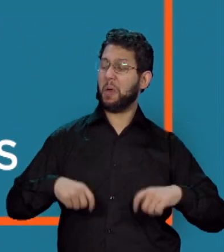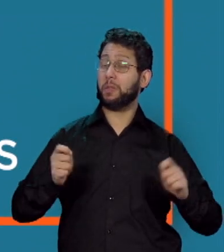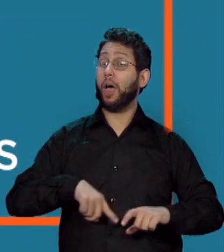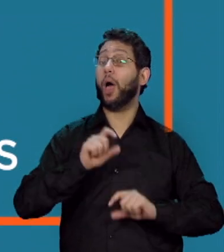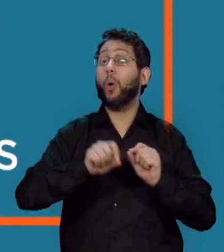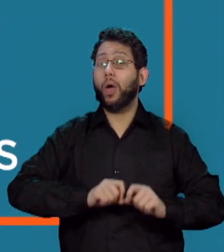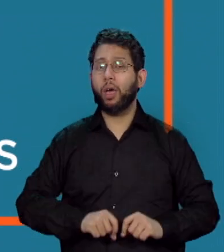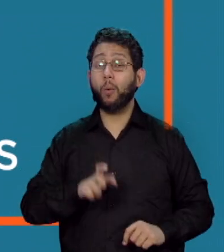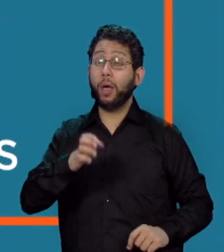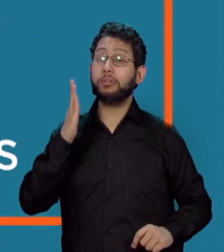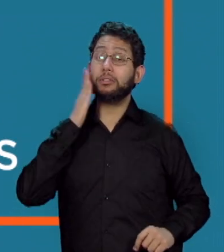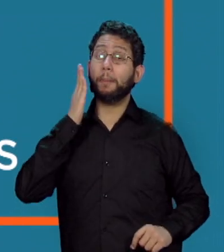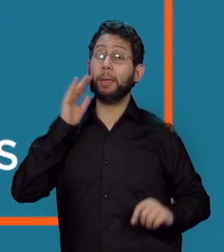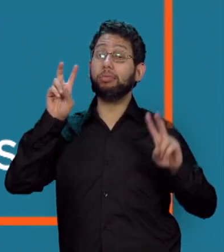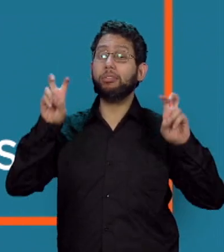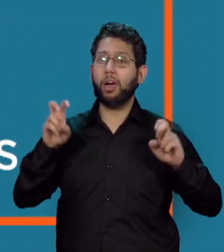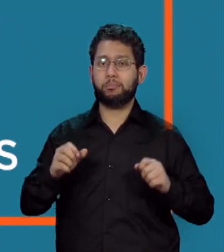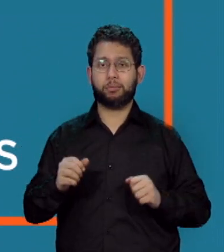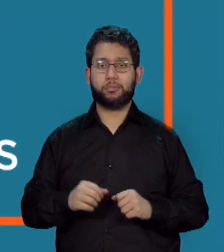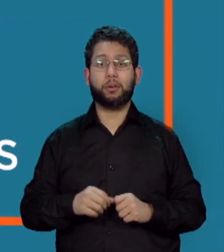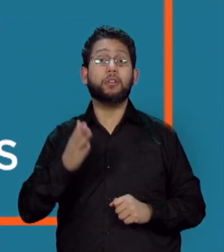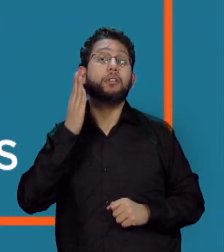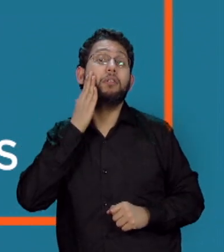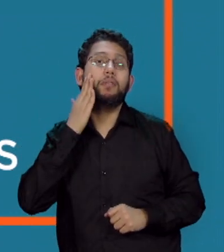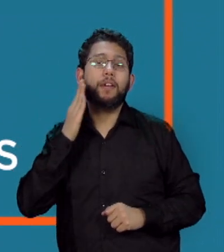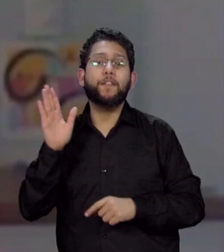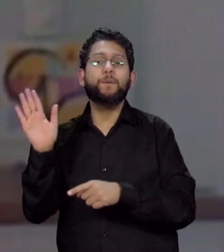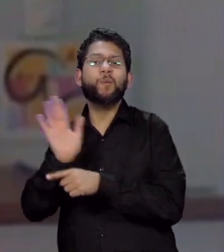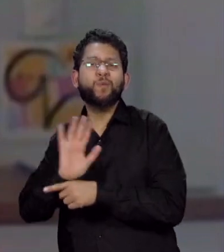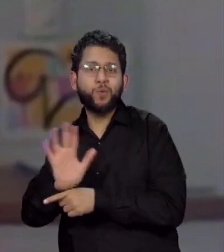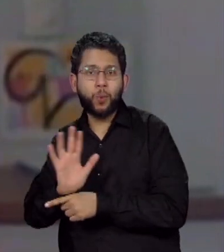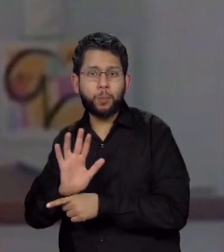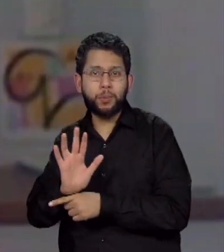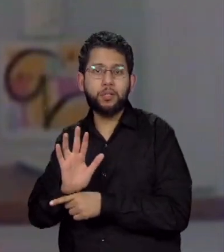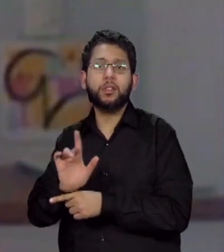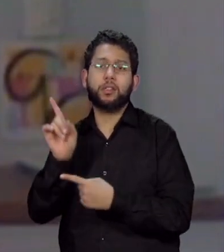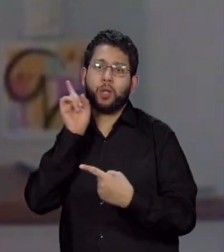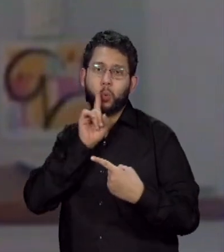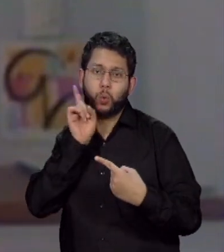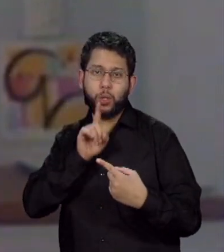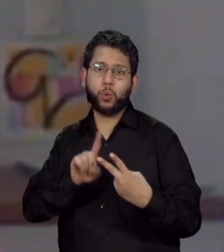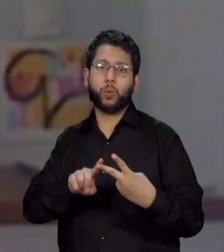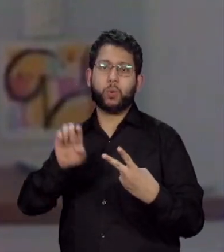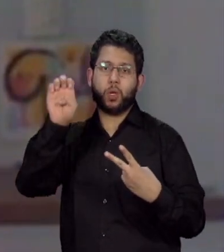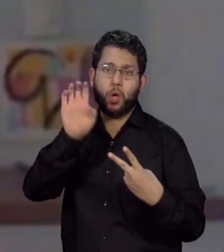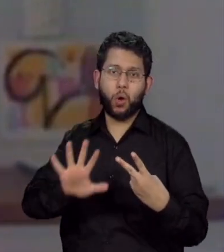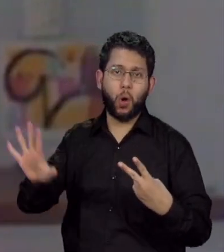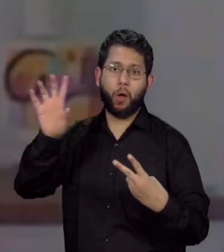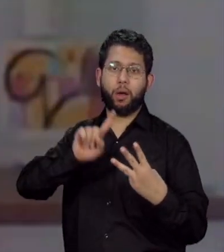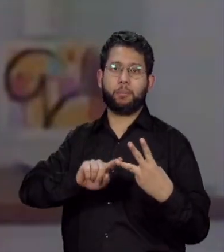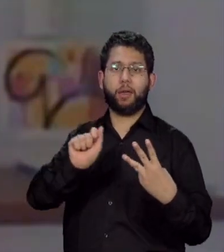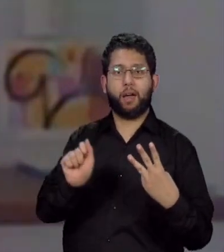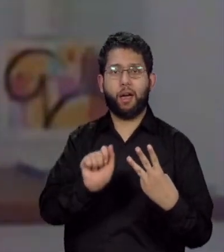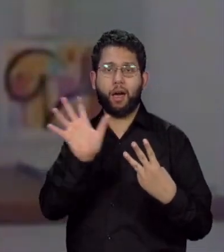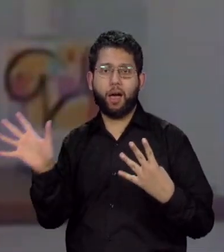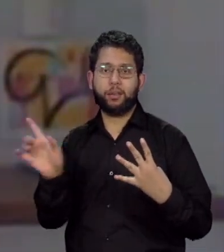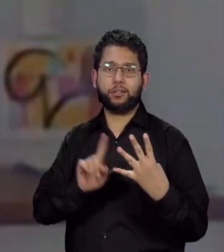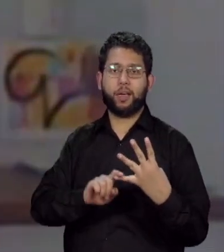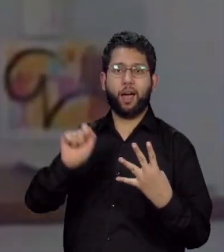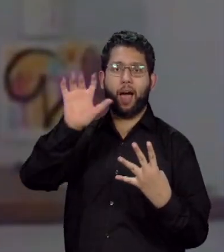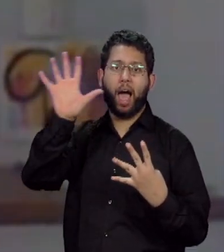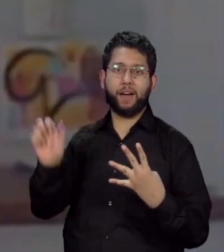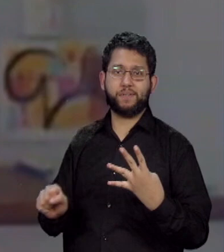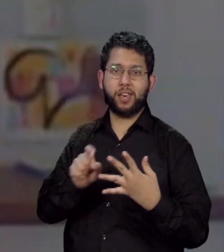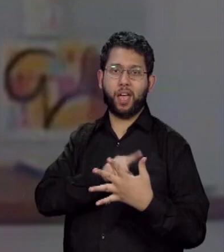dava circulação e a viabilização de filmes nos Estados Unidos, na Europa, na Ásia, na África e na